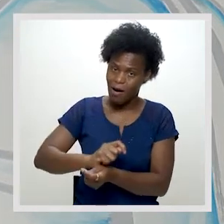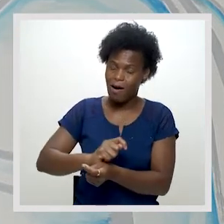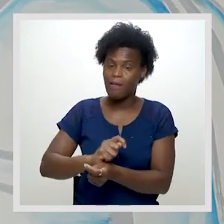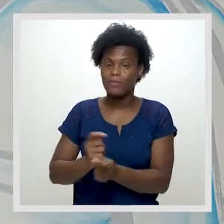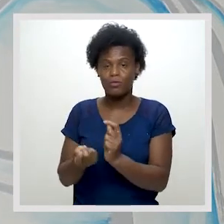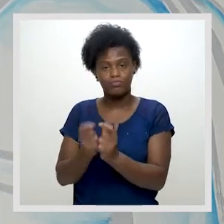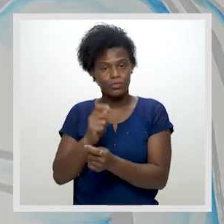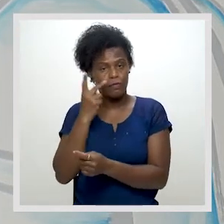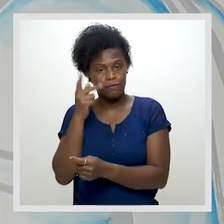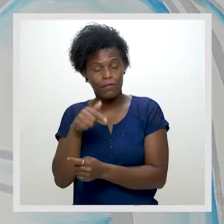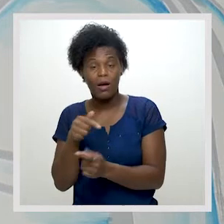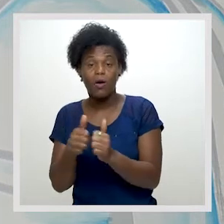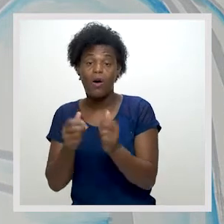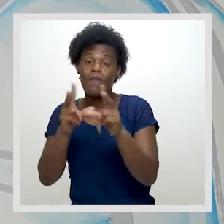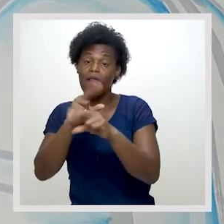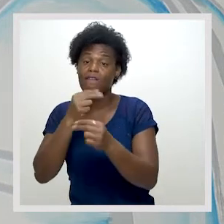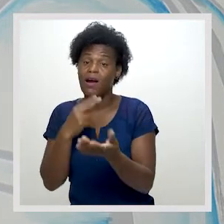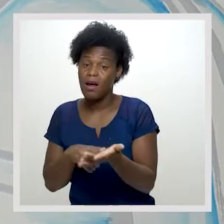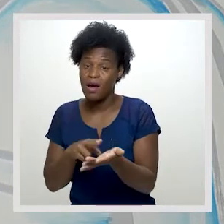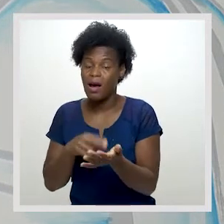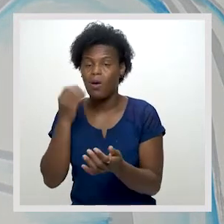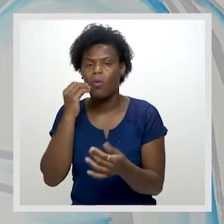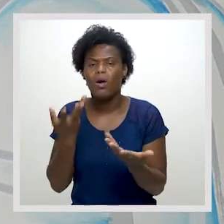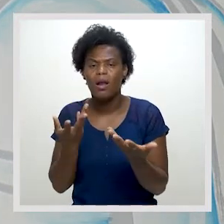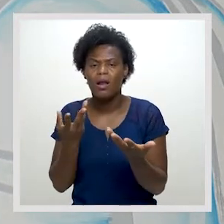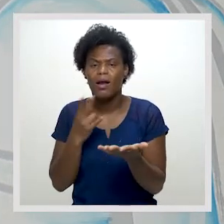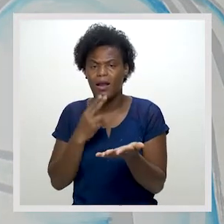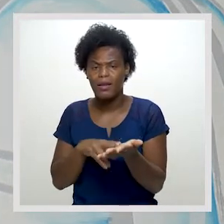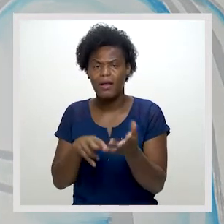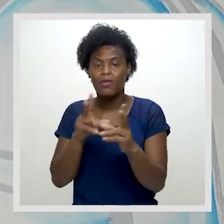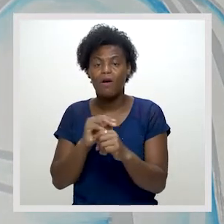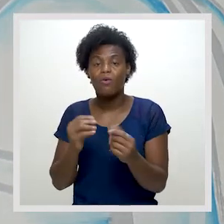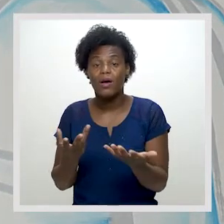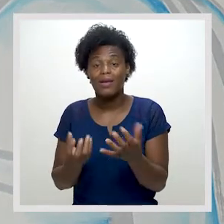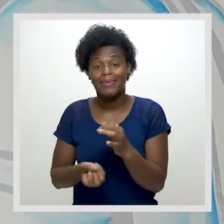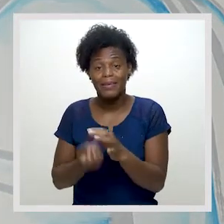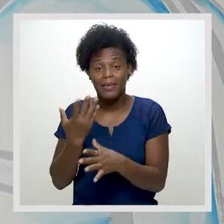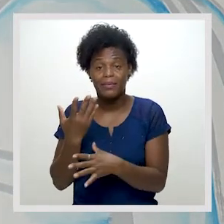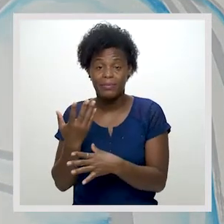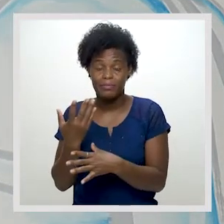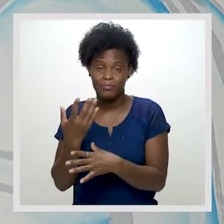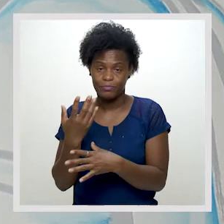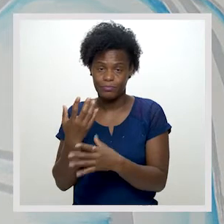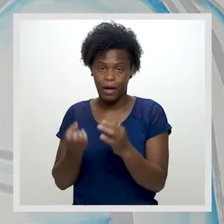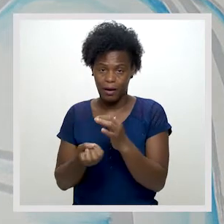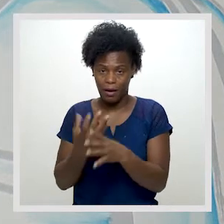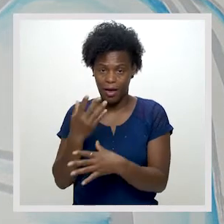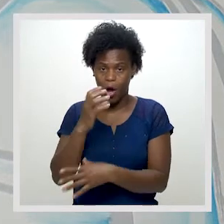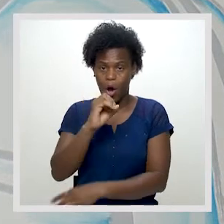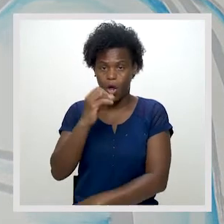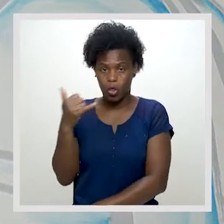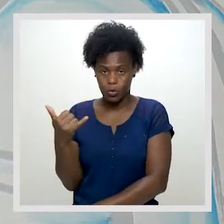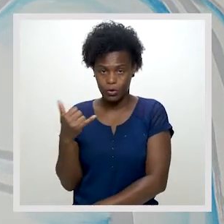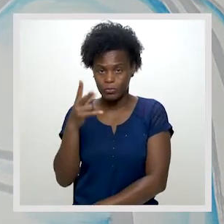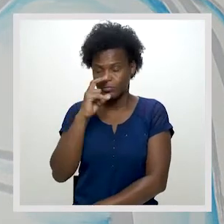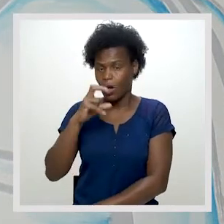adaptaram com a nova realidade. Qual foi essa nova realidade? O aparecimento do quê? Do oxigênio.